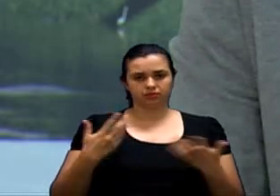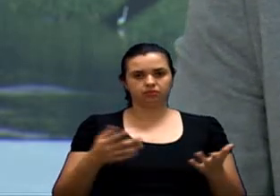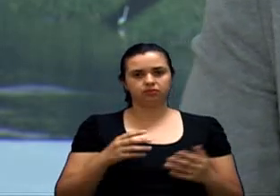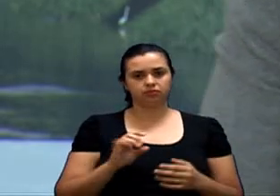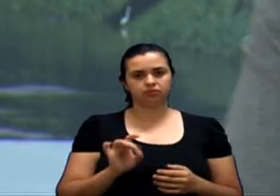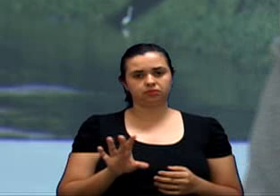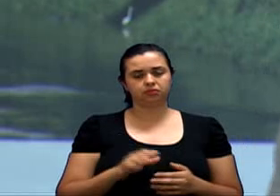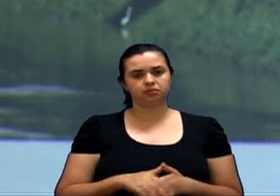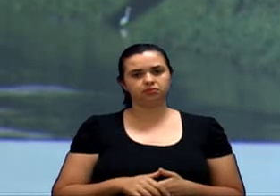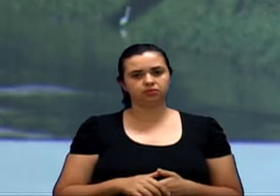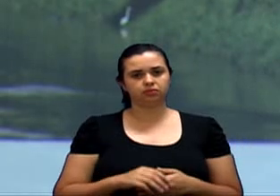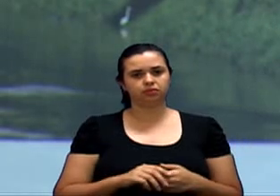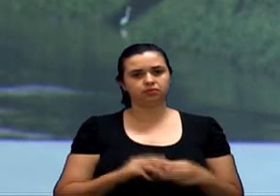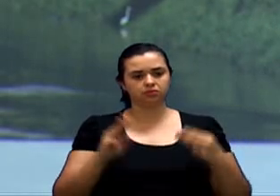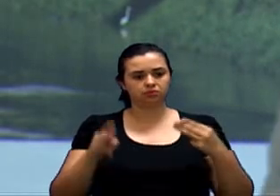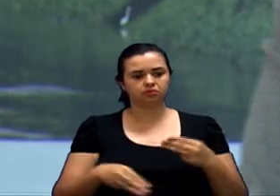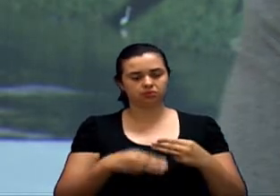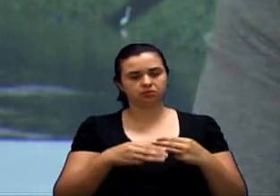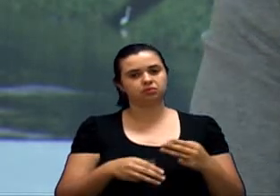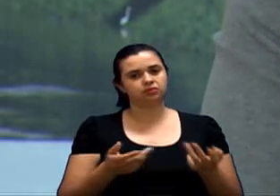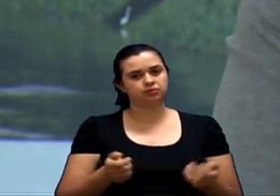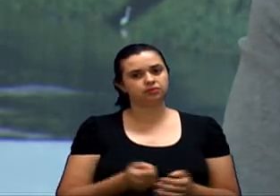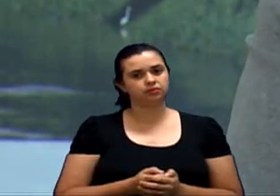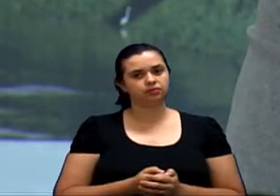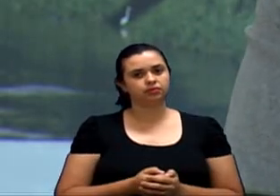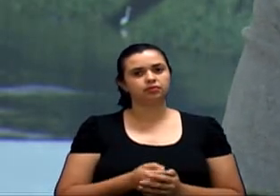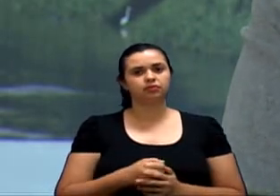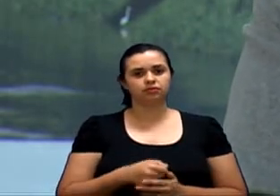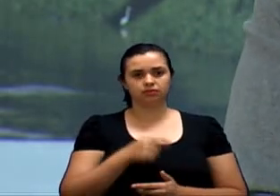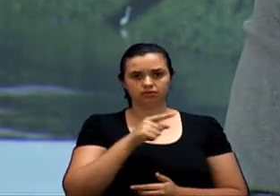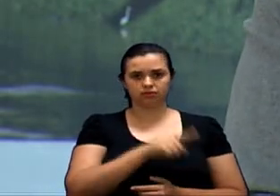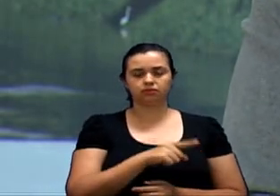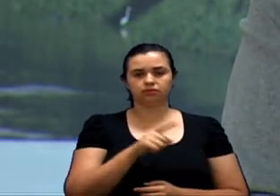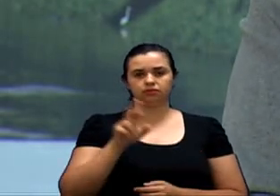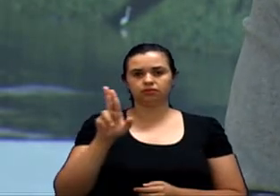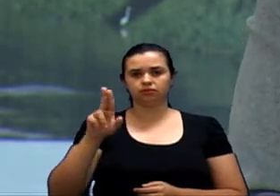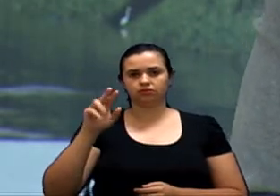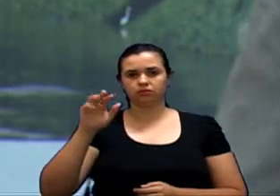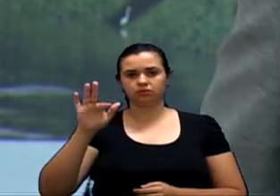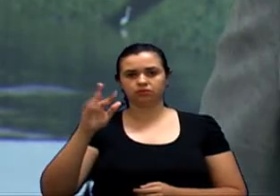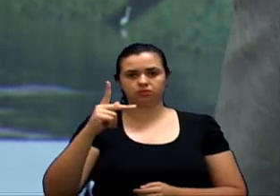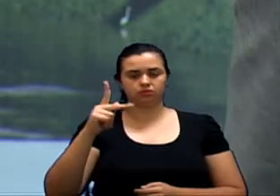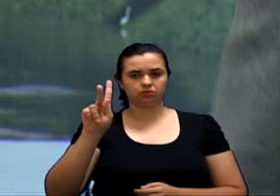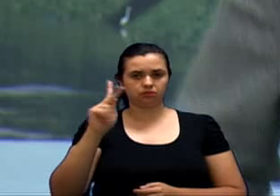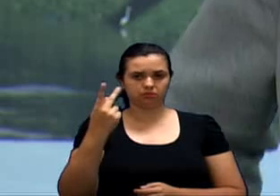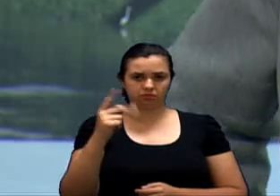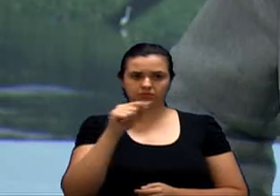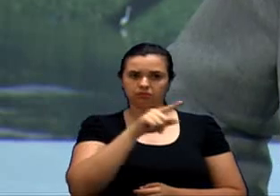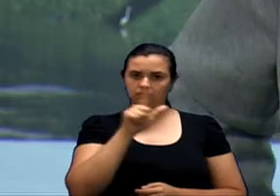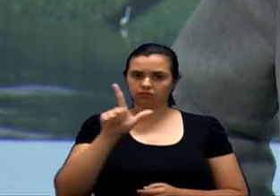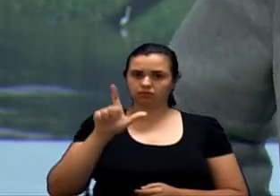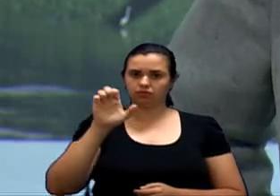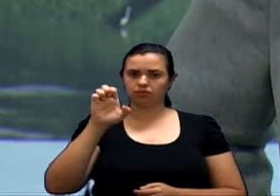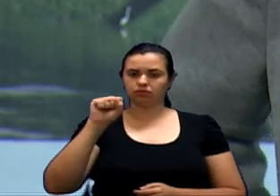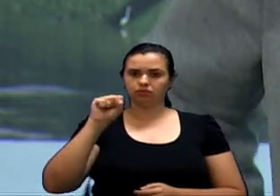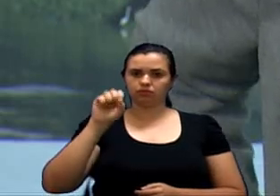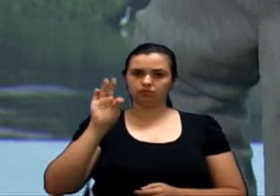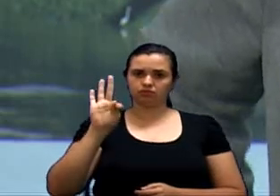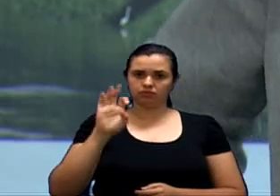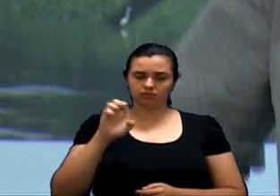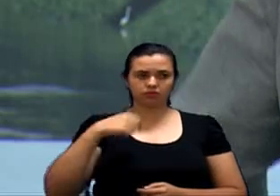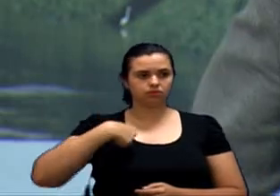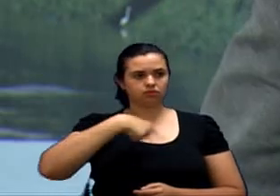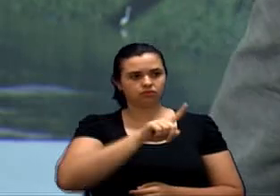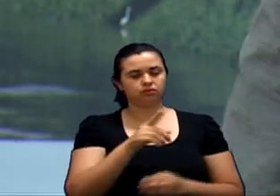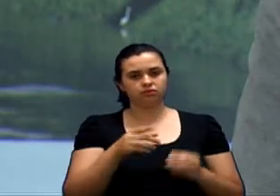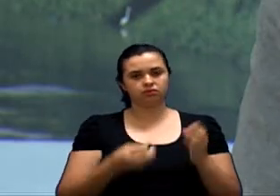fala, realmente o trabalho da UPH Leste é um trabalho acima da média. Até no início do mandato do prefeito Manga, a gente teve lá na inauguração de